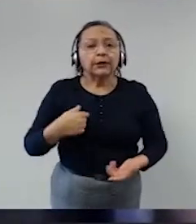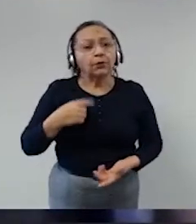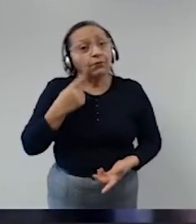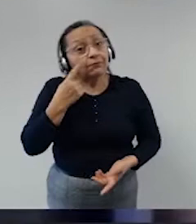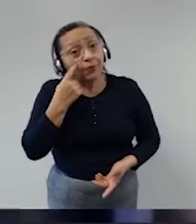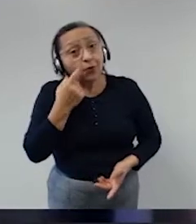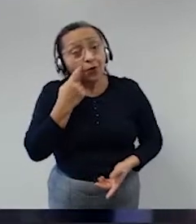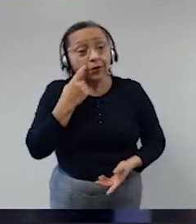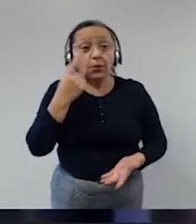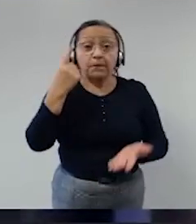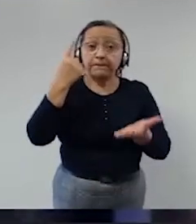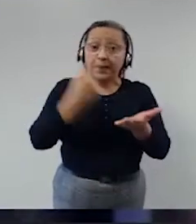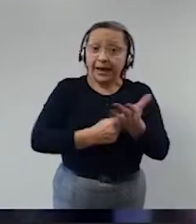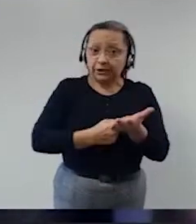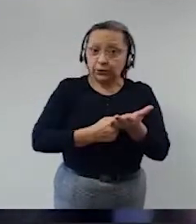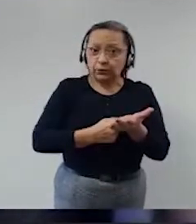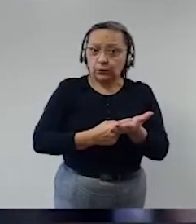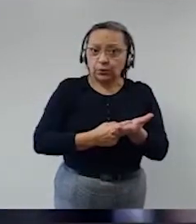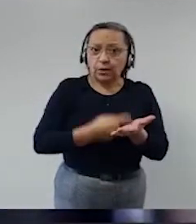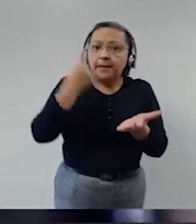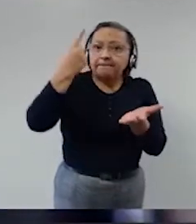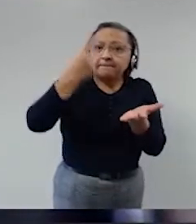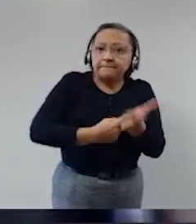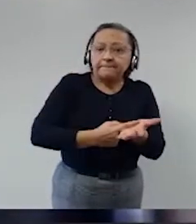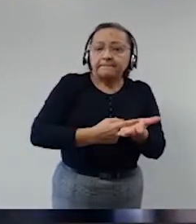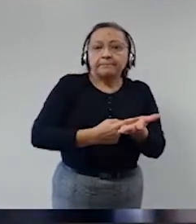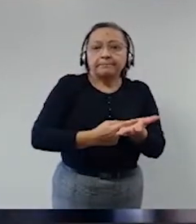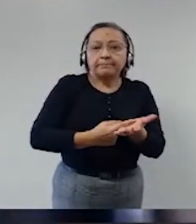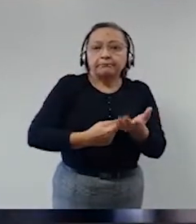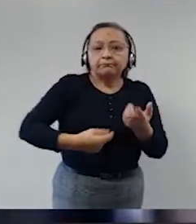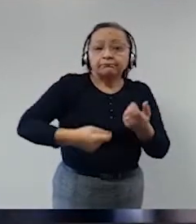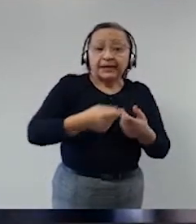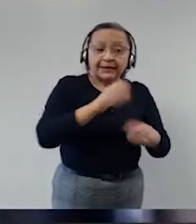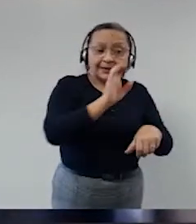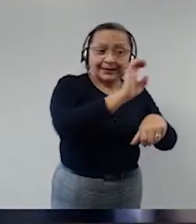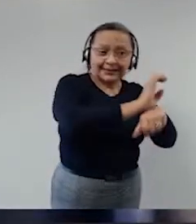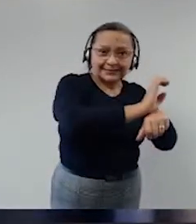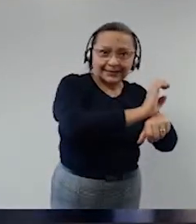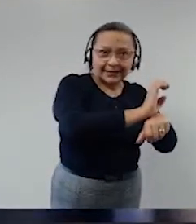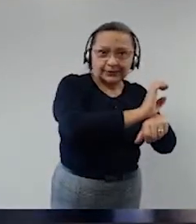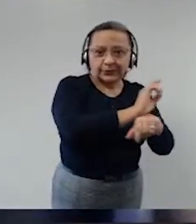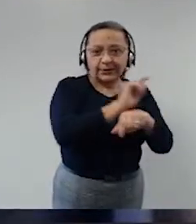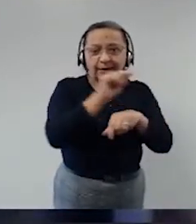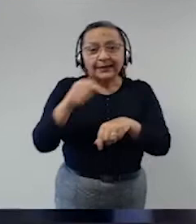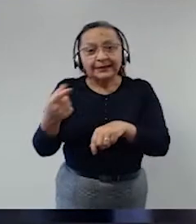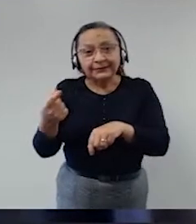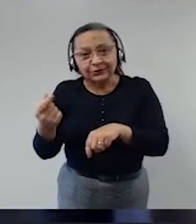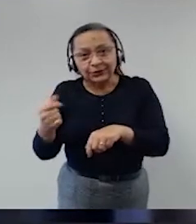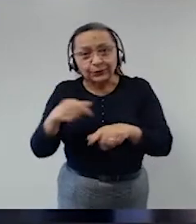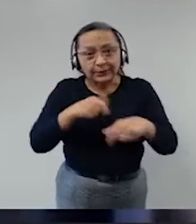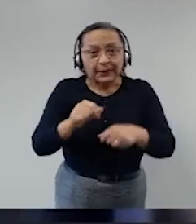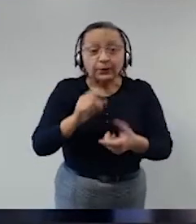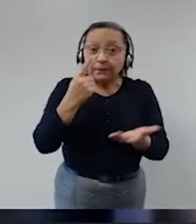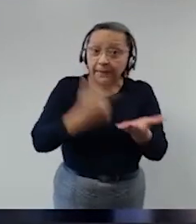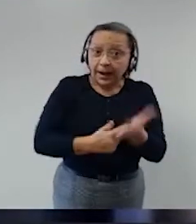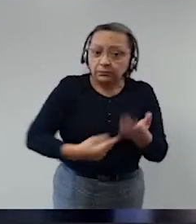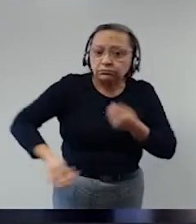o pacto mediado pelo Estado entre o capital e o trabalho, se